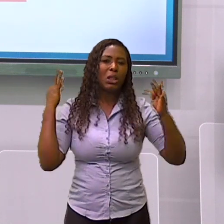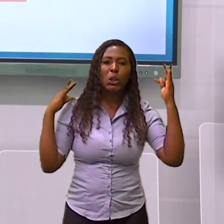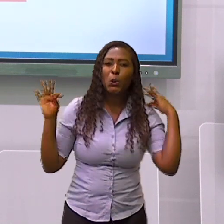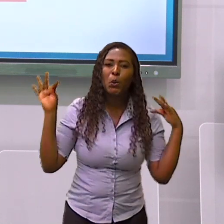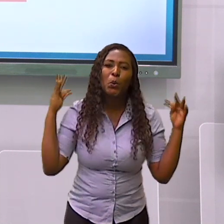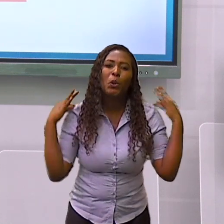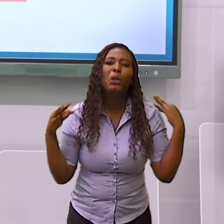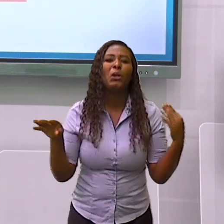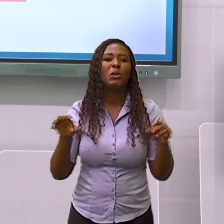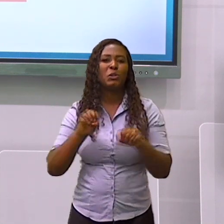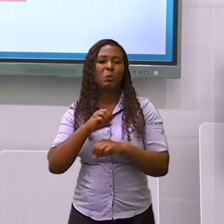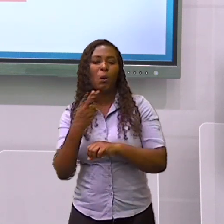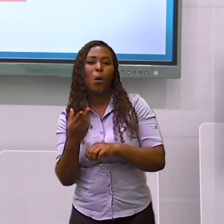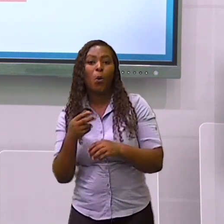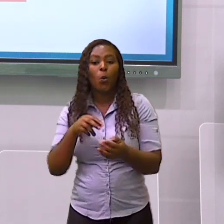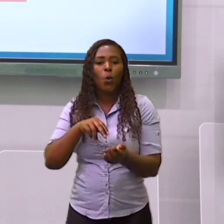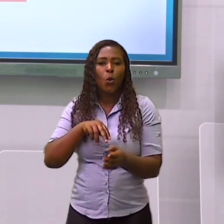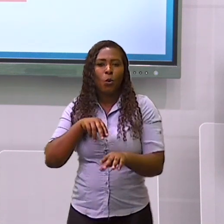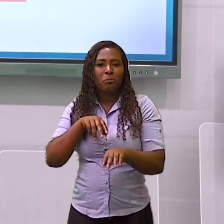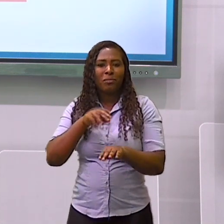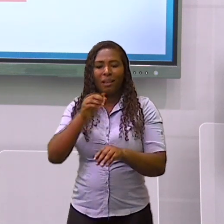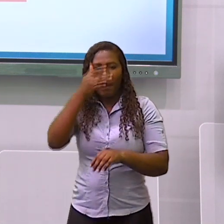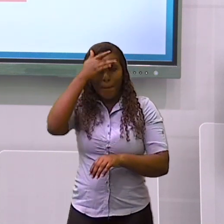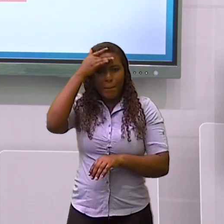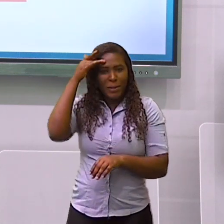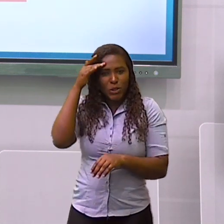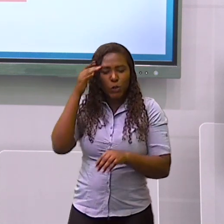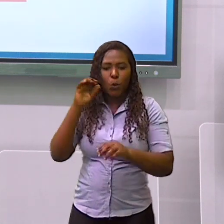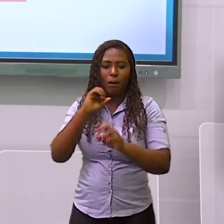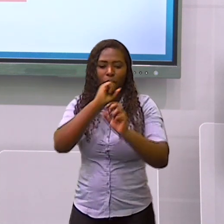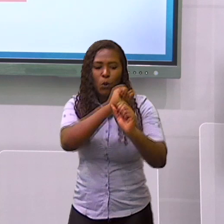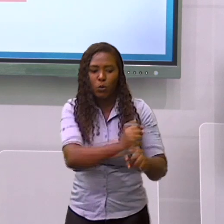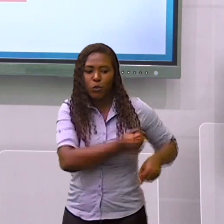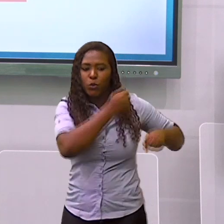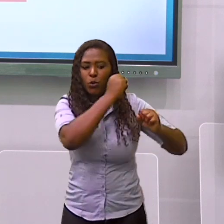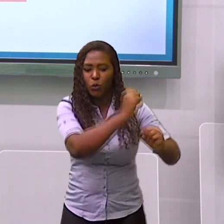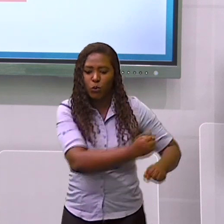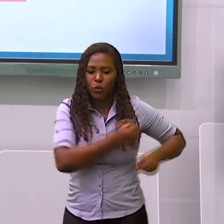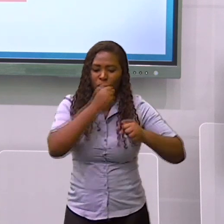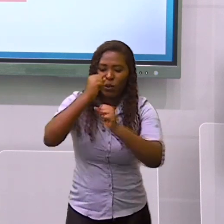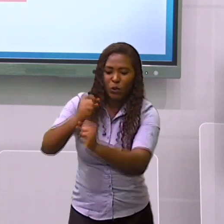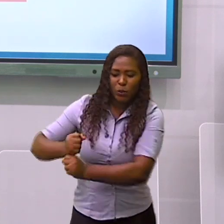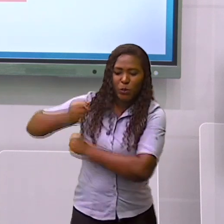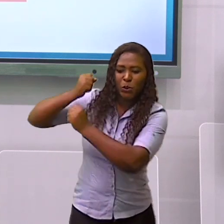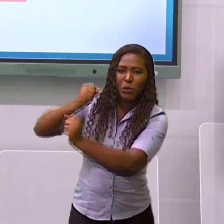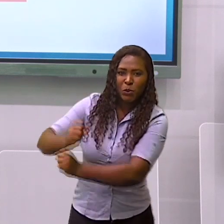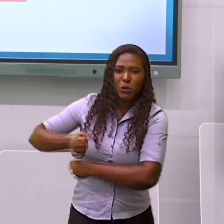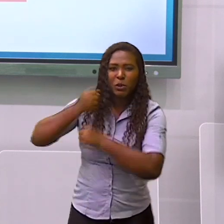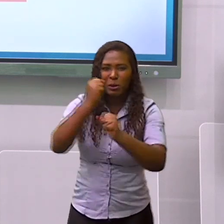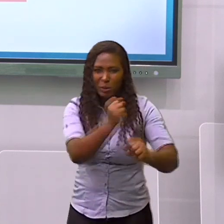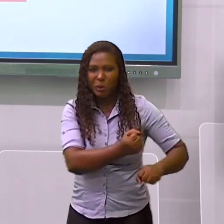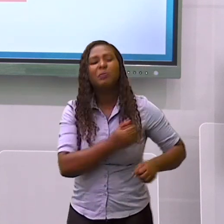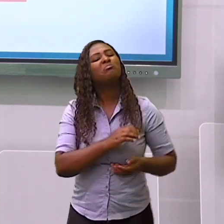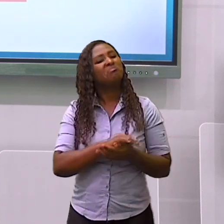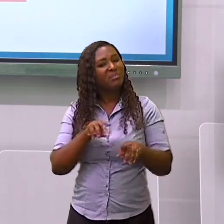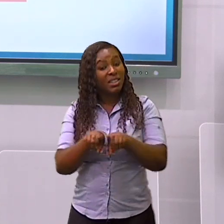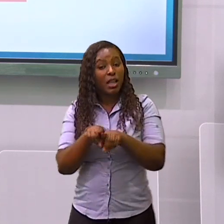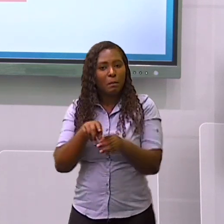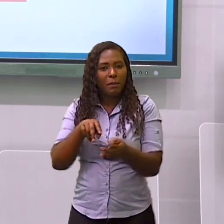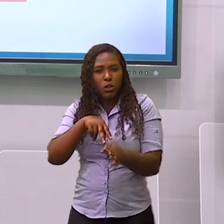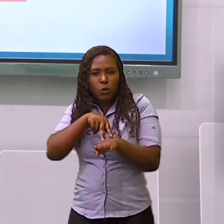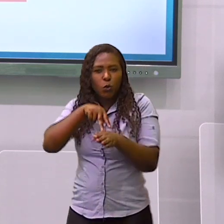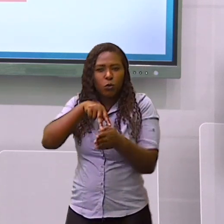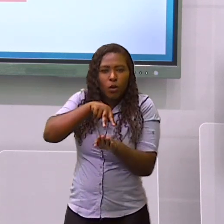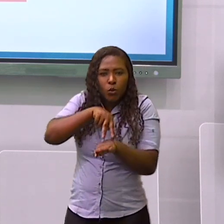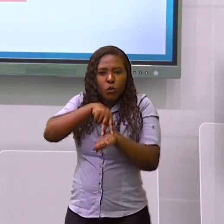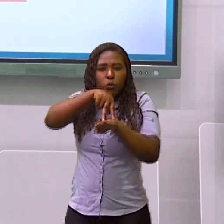também do turismo, como canoagem, surf. E o seu leito, com as suas águas